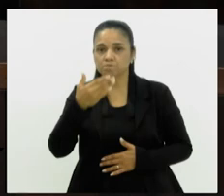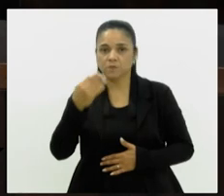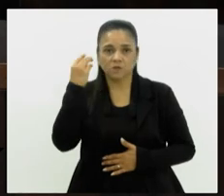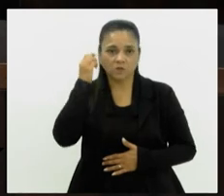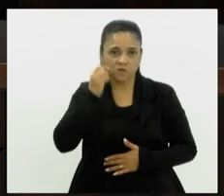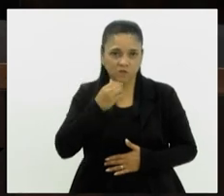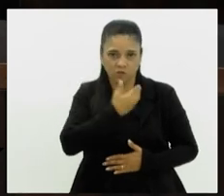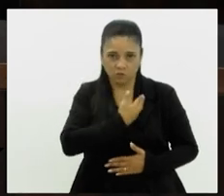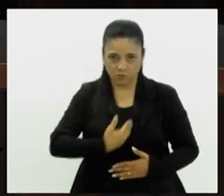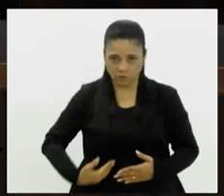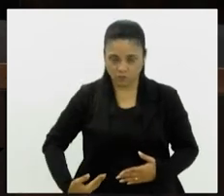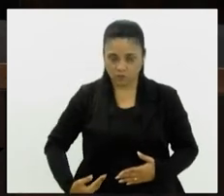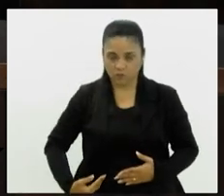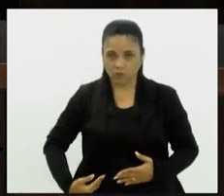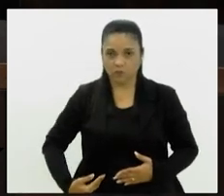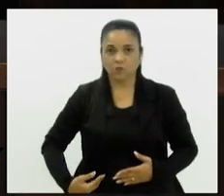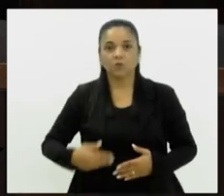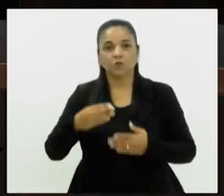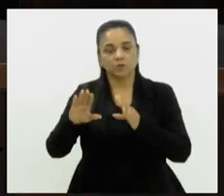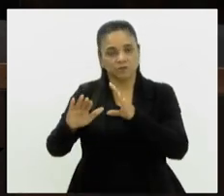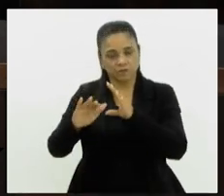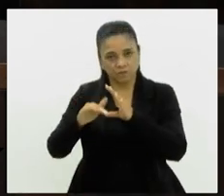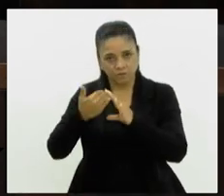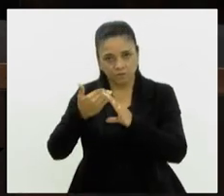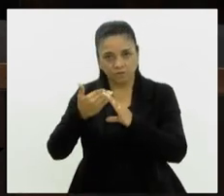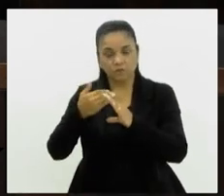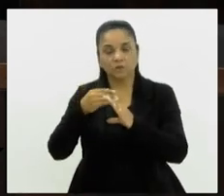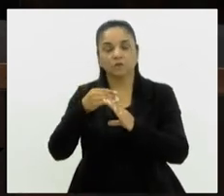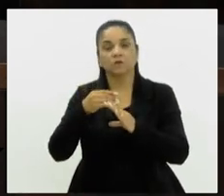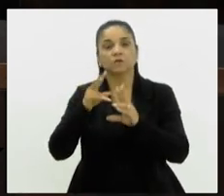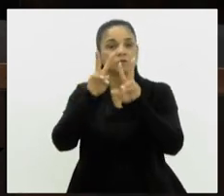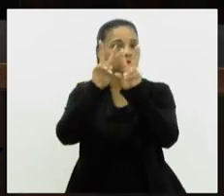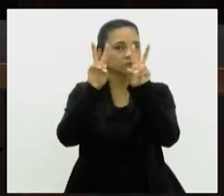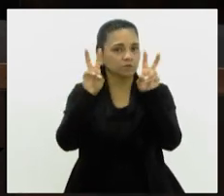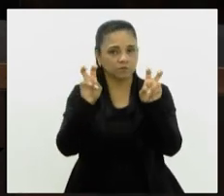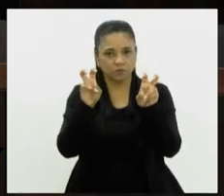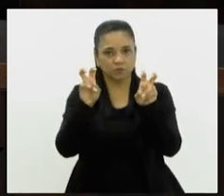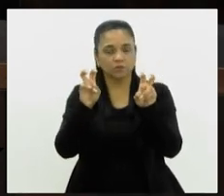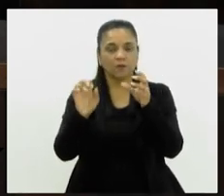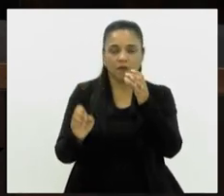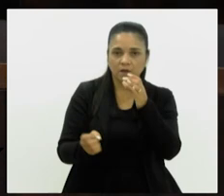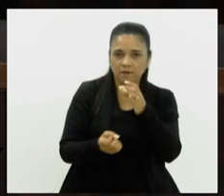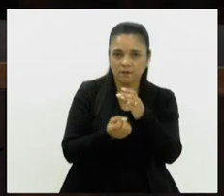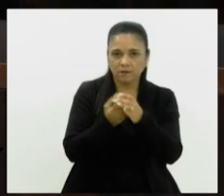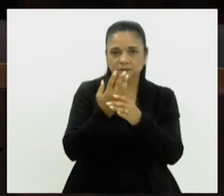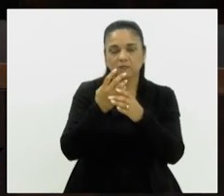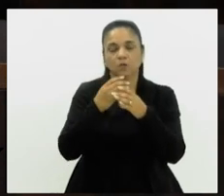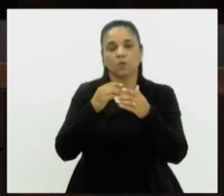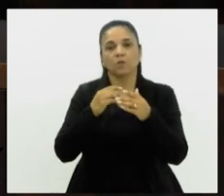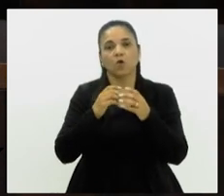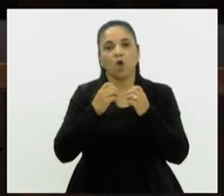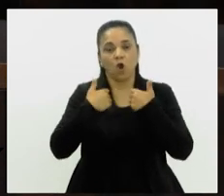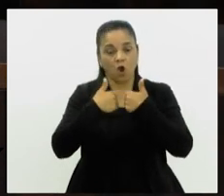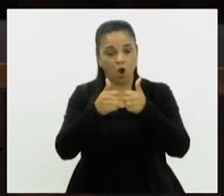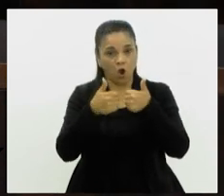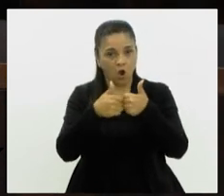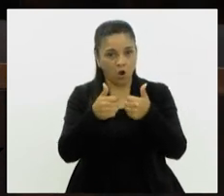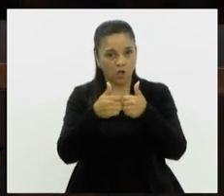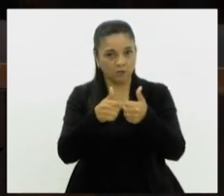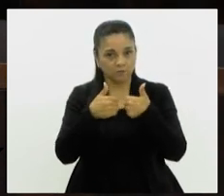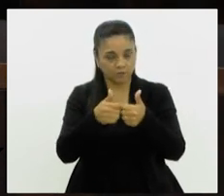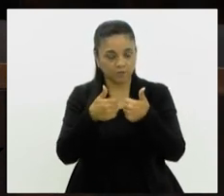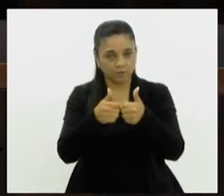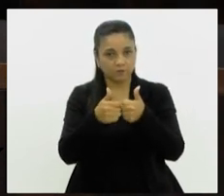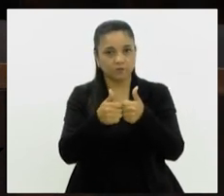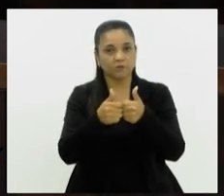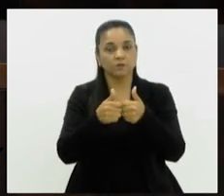do Estado do Rio de Janeiro o envio de mensagem dispondo sobre a criação de linha de ônibus com o percurso do município